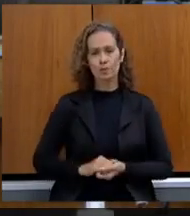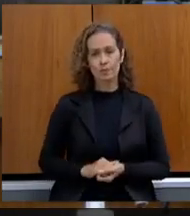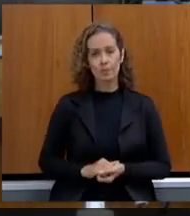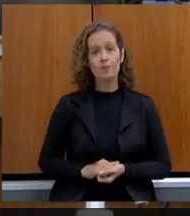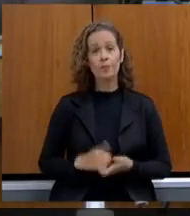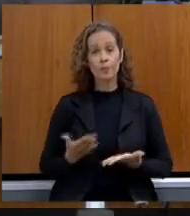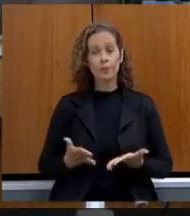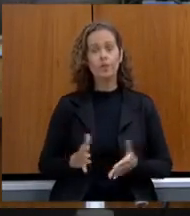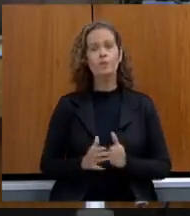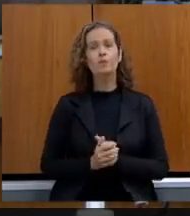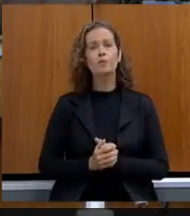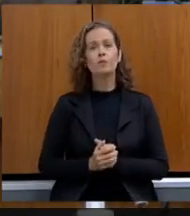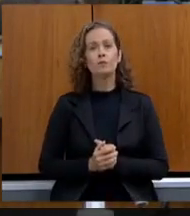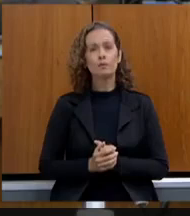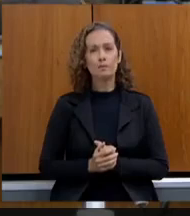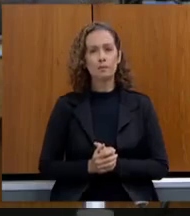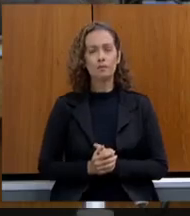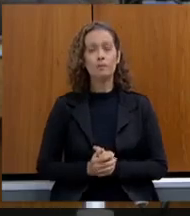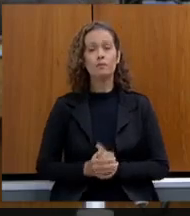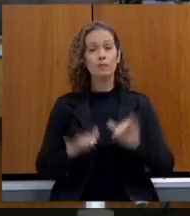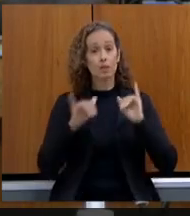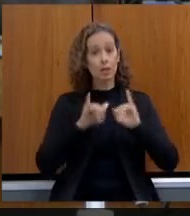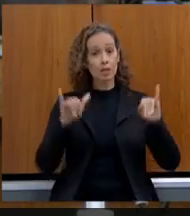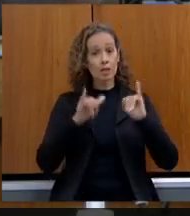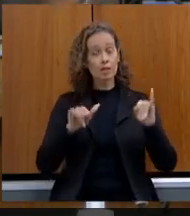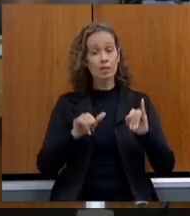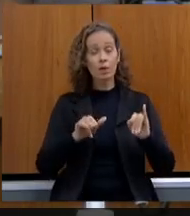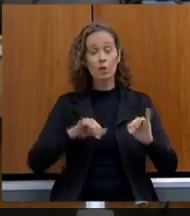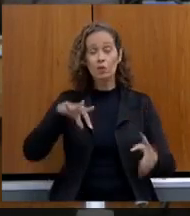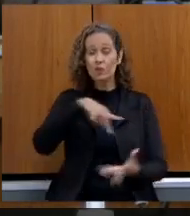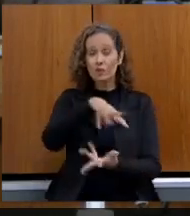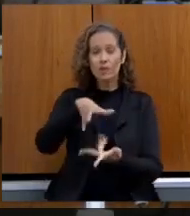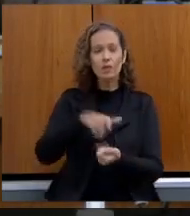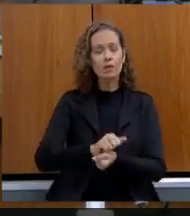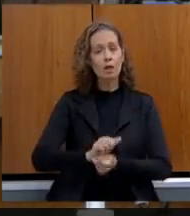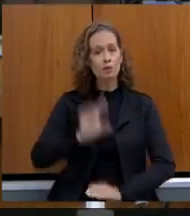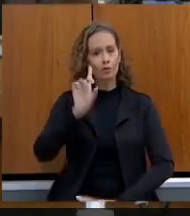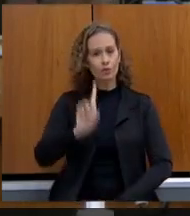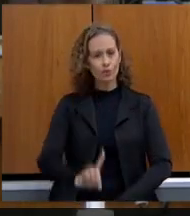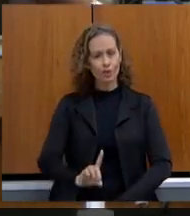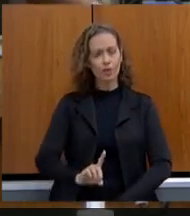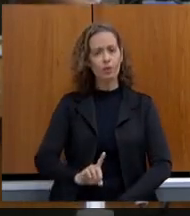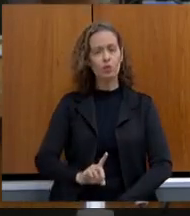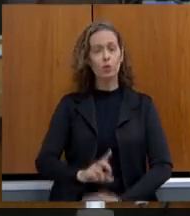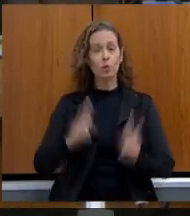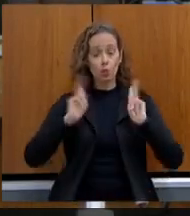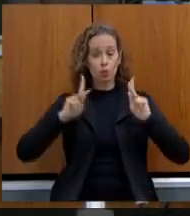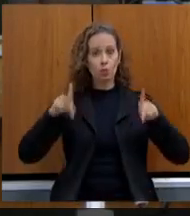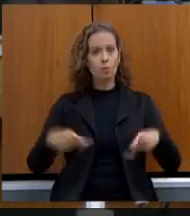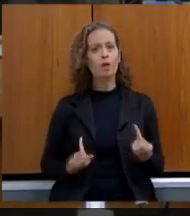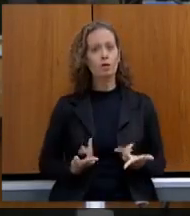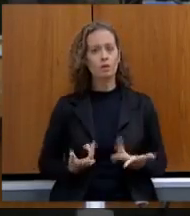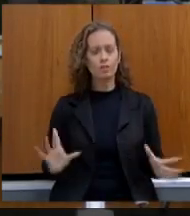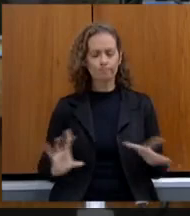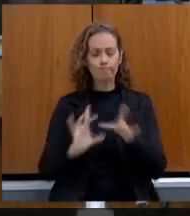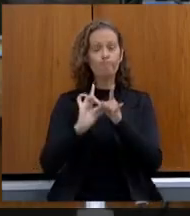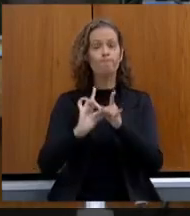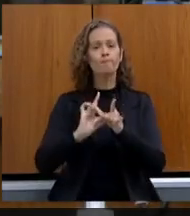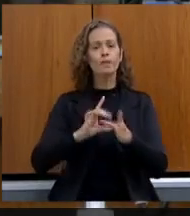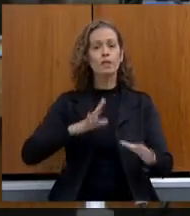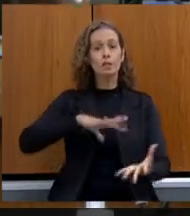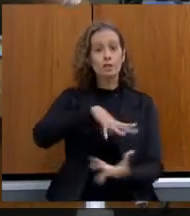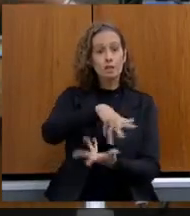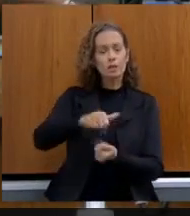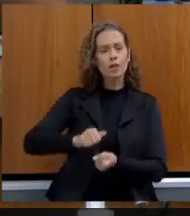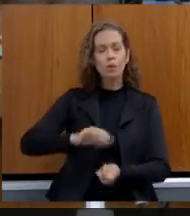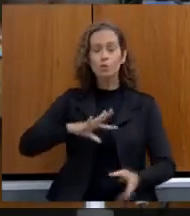e da declaração universal de direitos humanos a gente está falando de um pacto internacional Entre todos os países